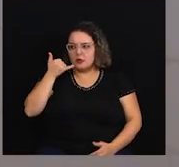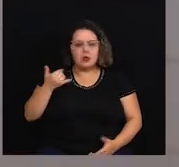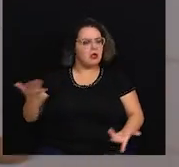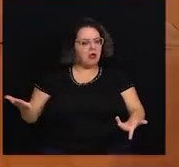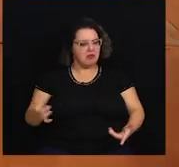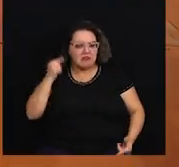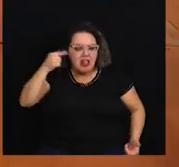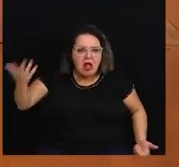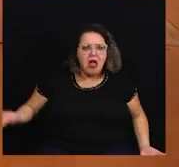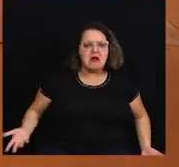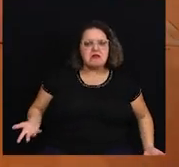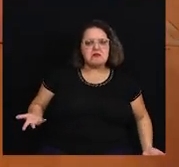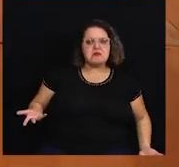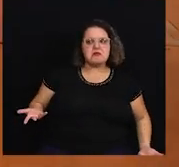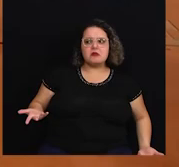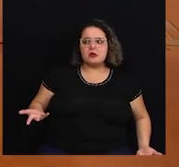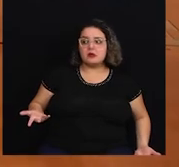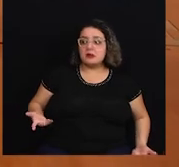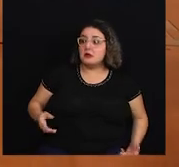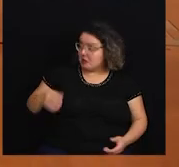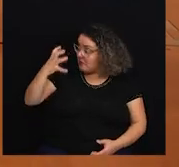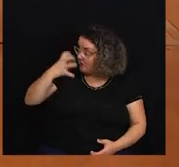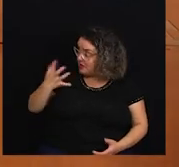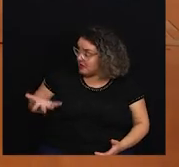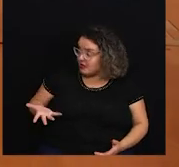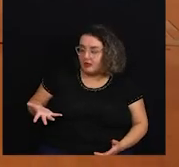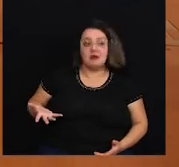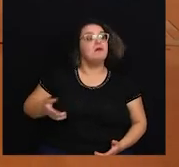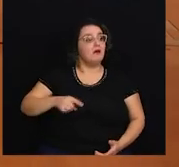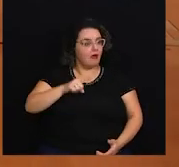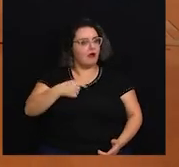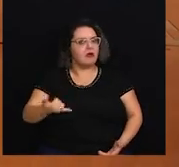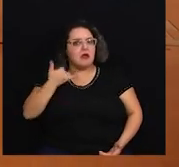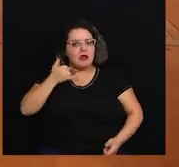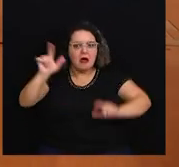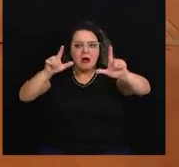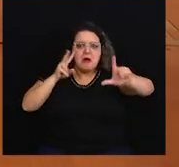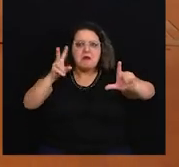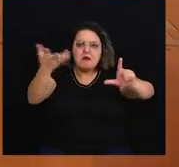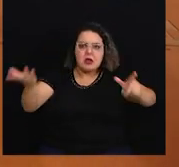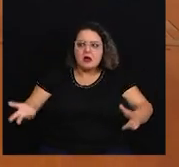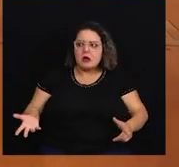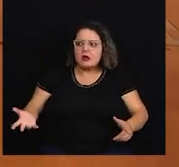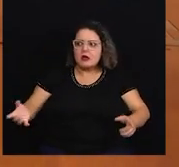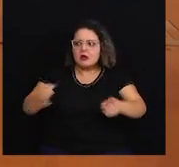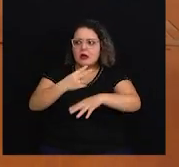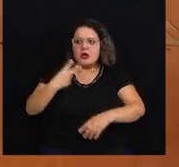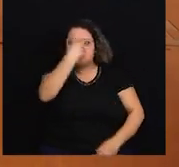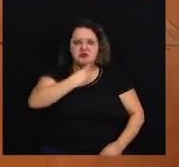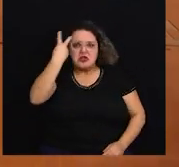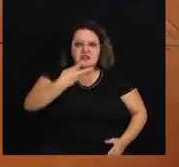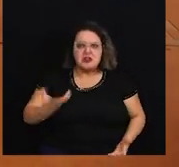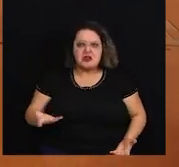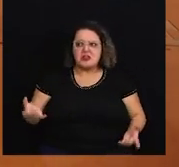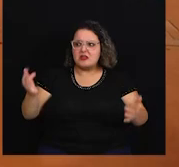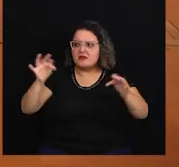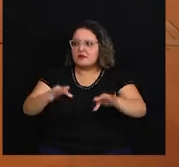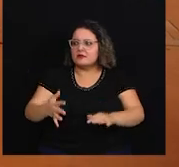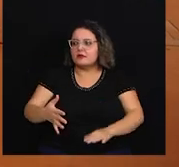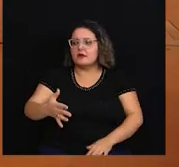louco o duro é que leva televisão Vamos duas horas 6:00 eu falei